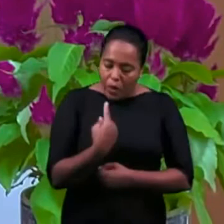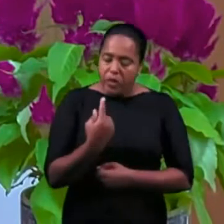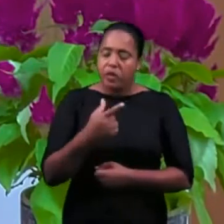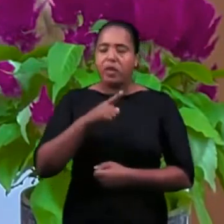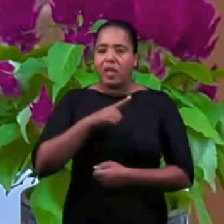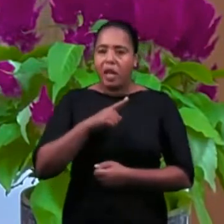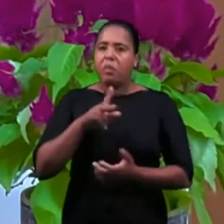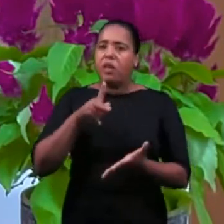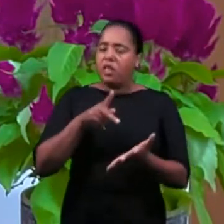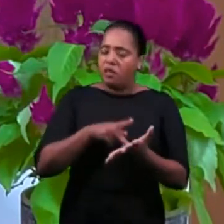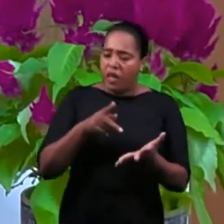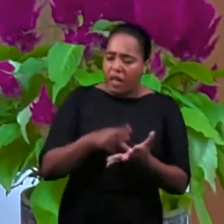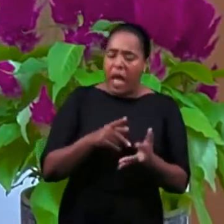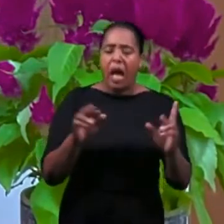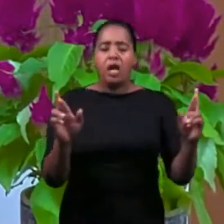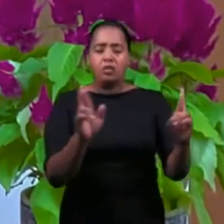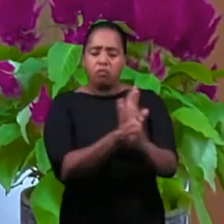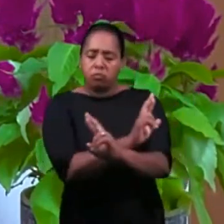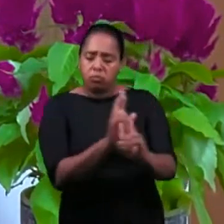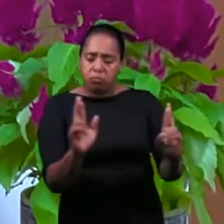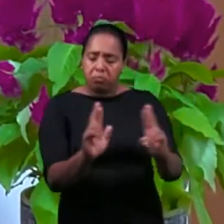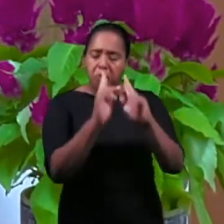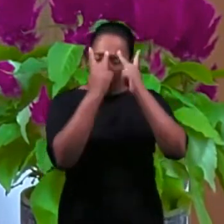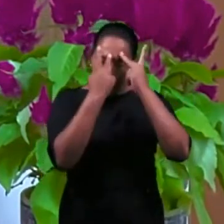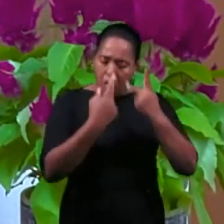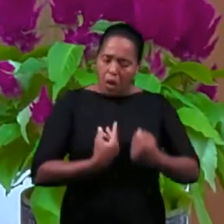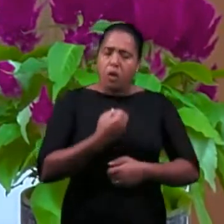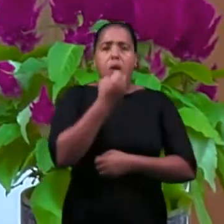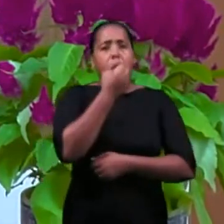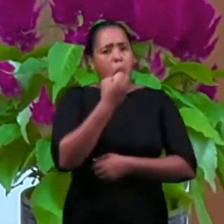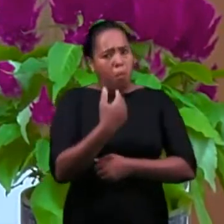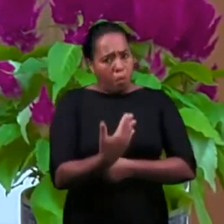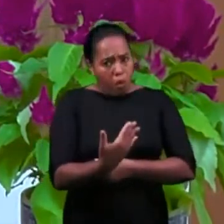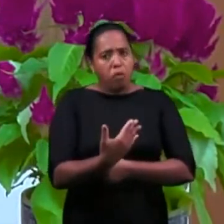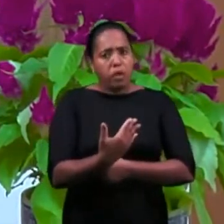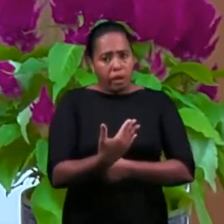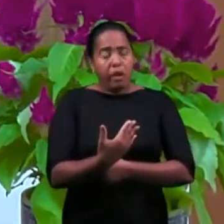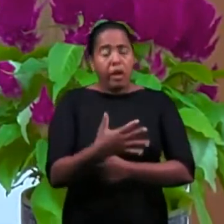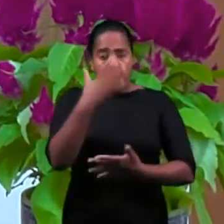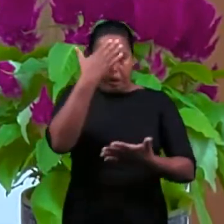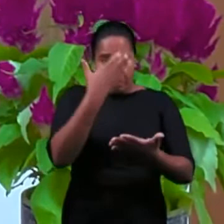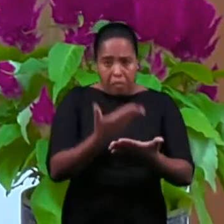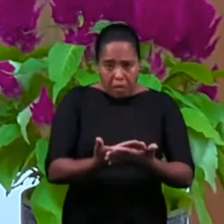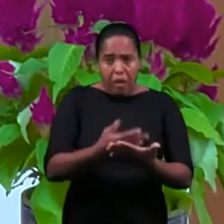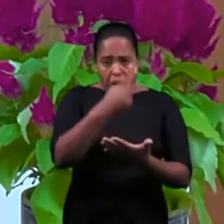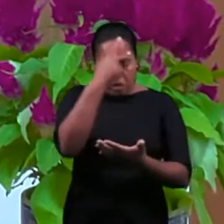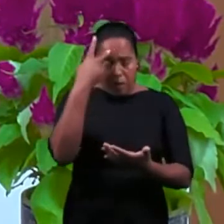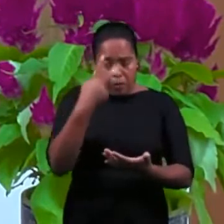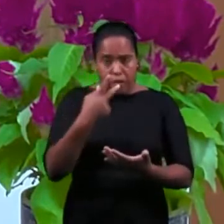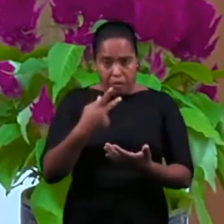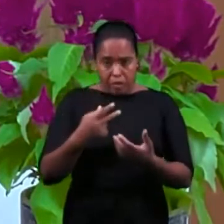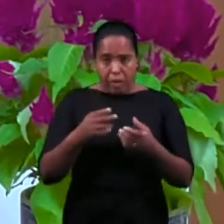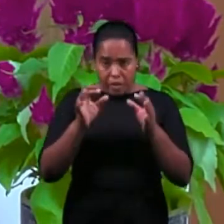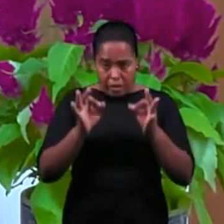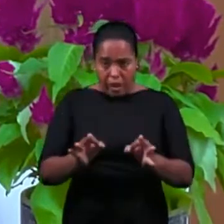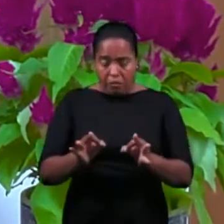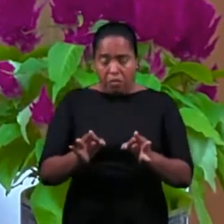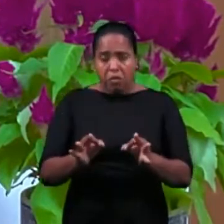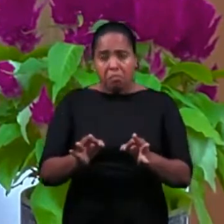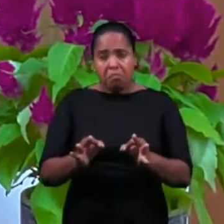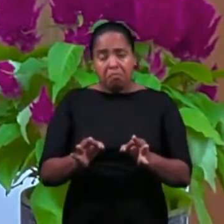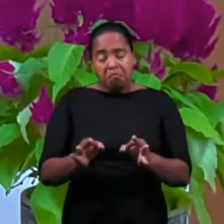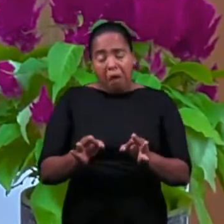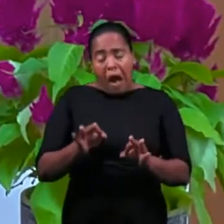dos nossos relacionamentos humanos, é muito bom você crer nas pessoas, é muito bom. Embora muitas